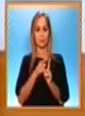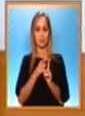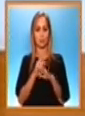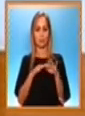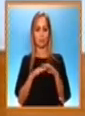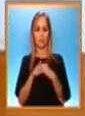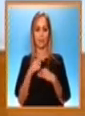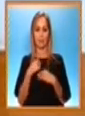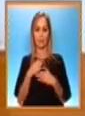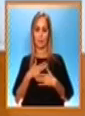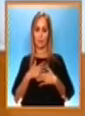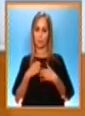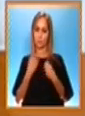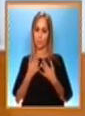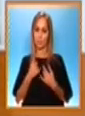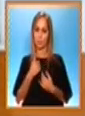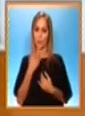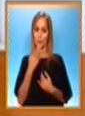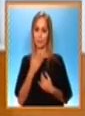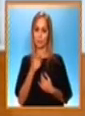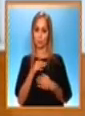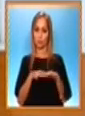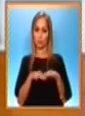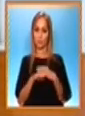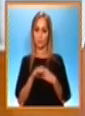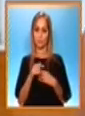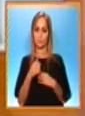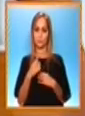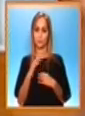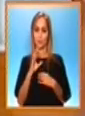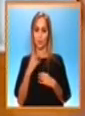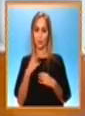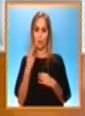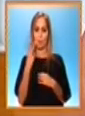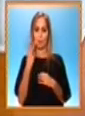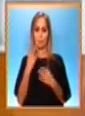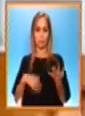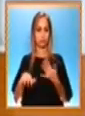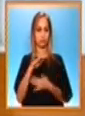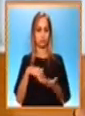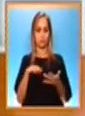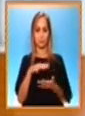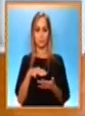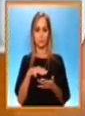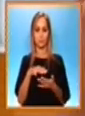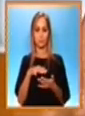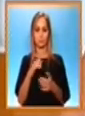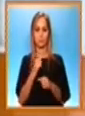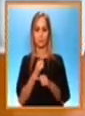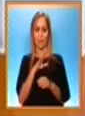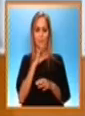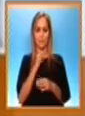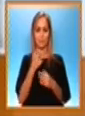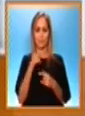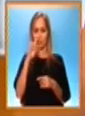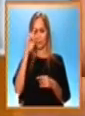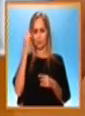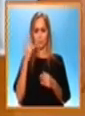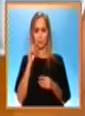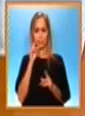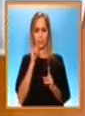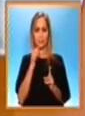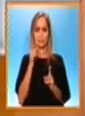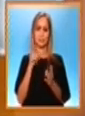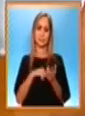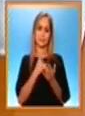uma coisa comovente, e eu agradeço-te publicamente o facto de fazeres isso, que é. Eu ando numa vida muitas vezes muito. Como andamos todos com filhos e não sei o que, com dificuldade, e ele está sempre a